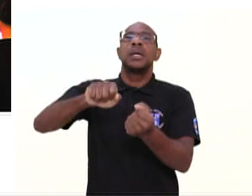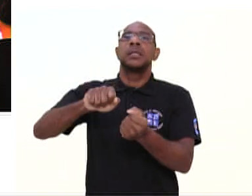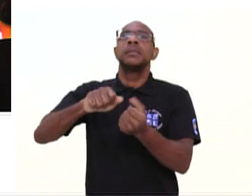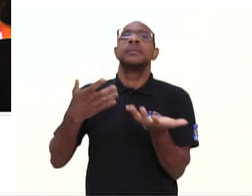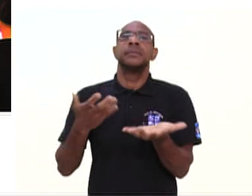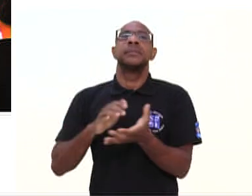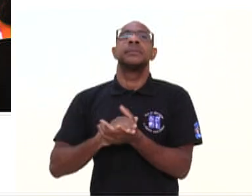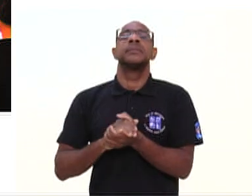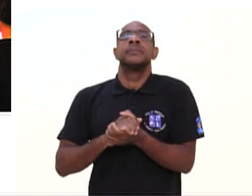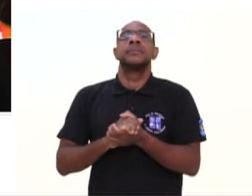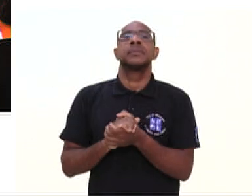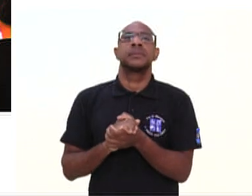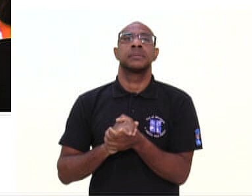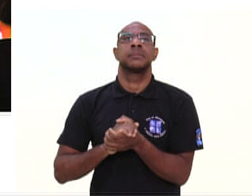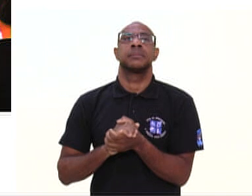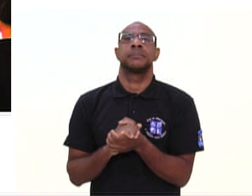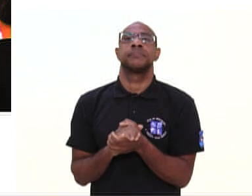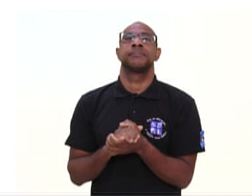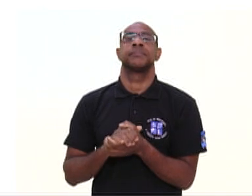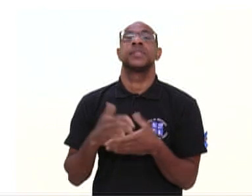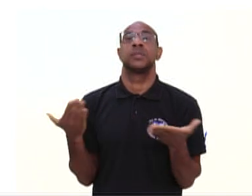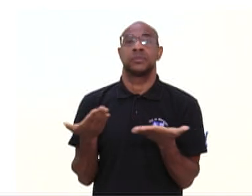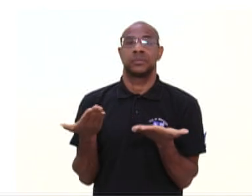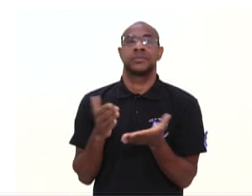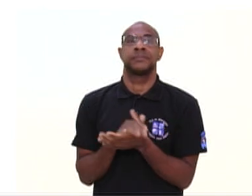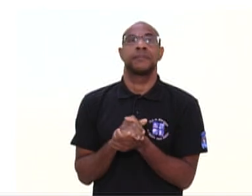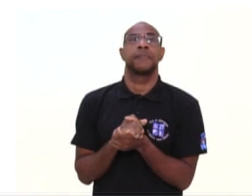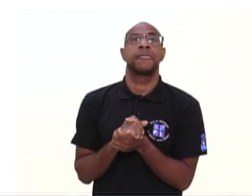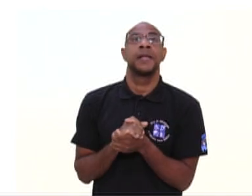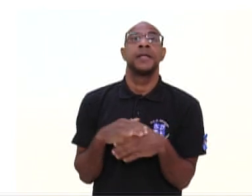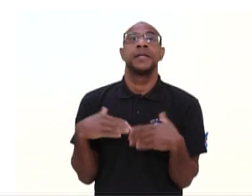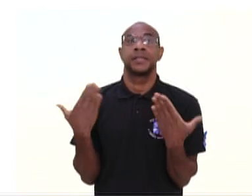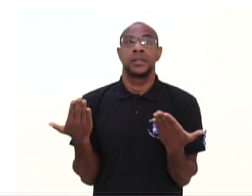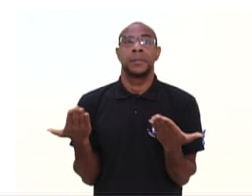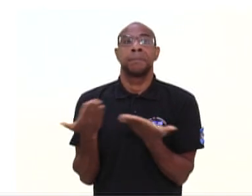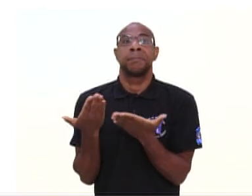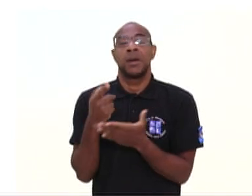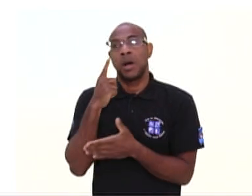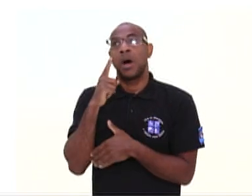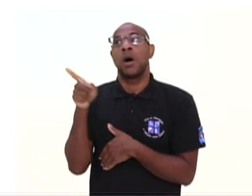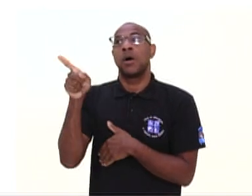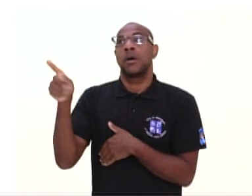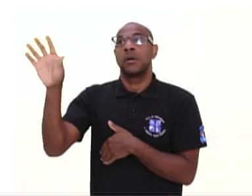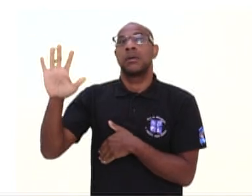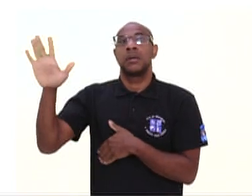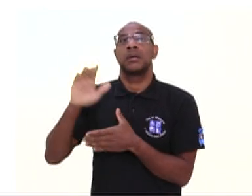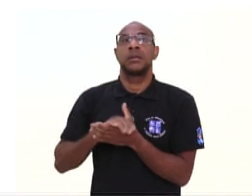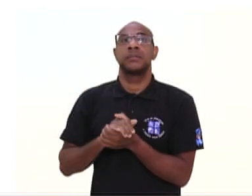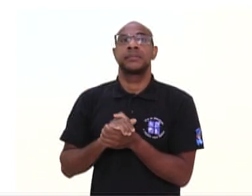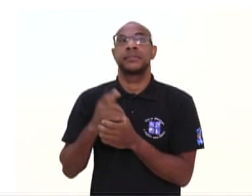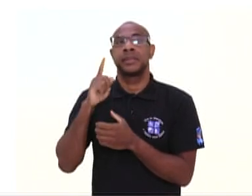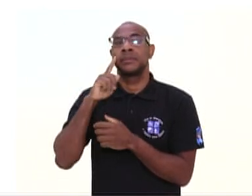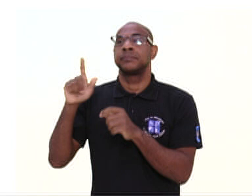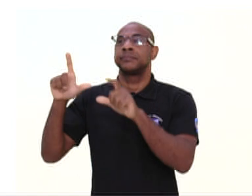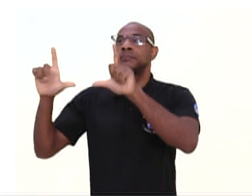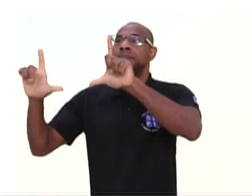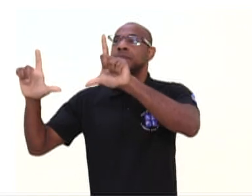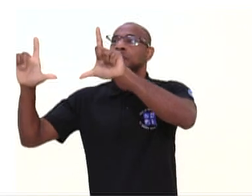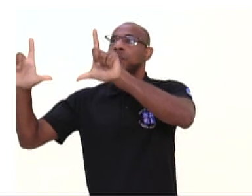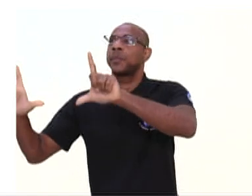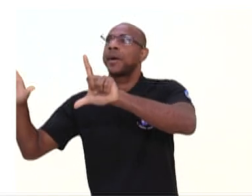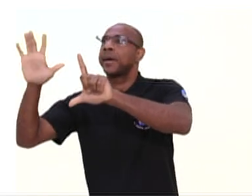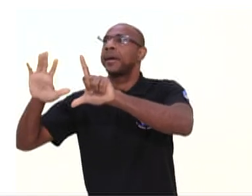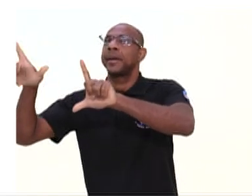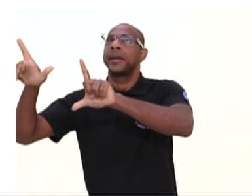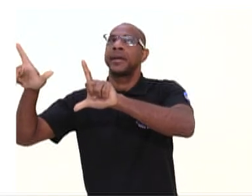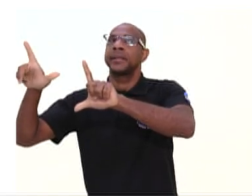hoje e, sobretudo, em plena pandemia. Então vejam, à esquerda vocês têm um quadro, né,